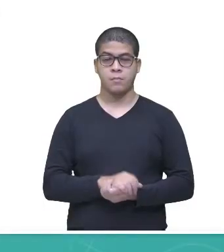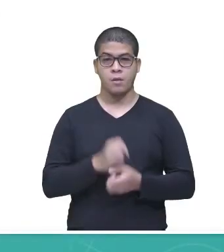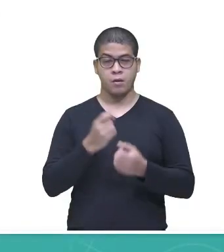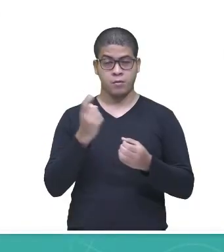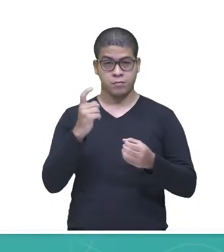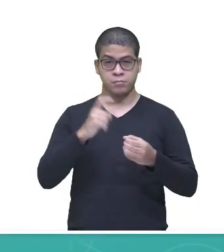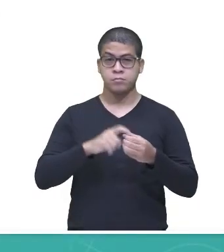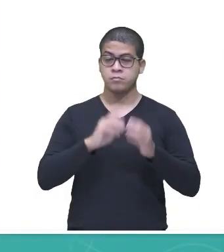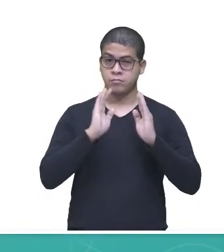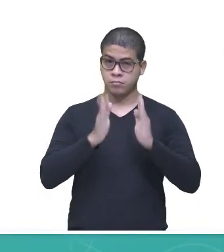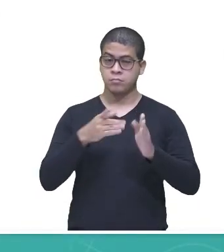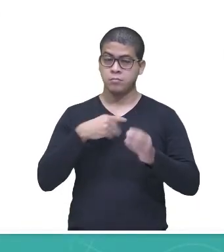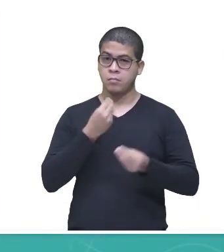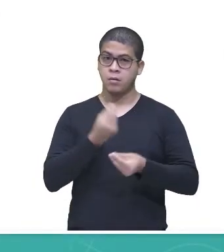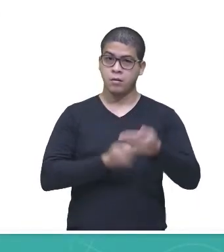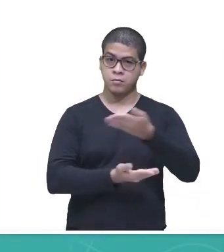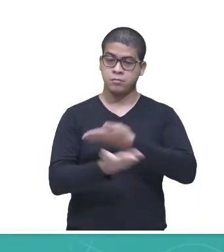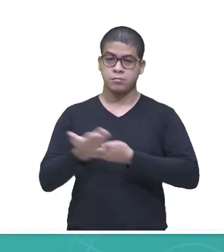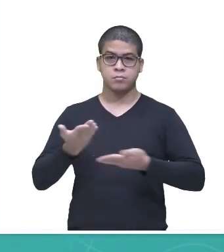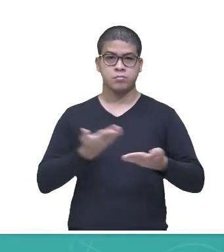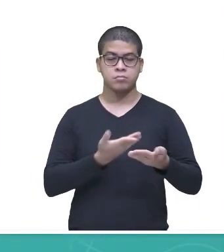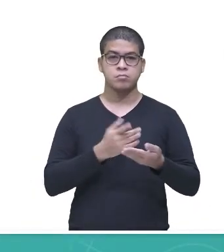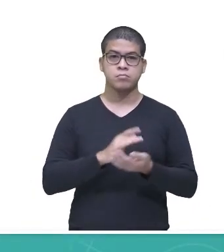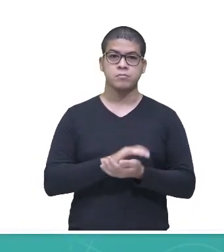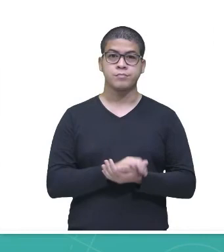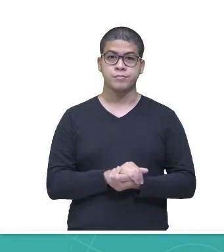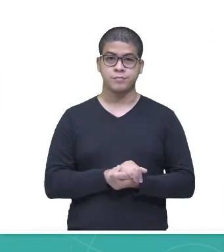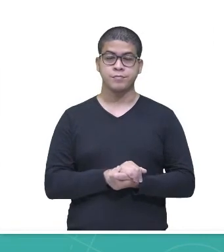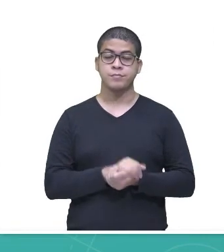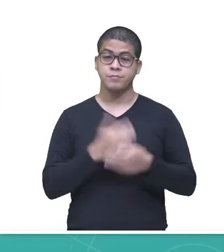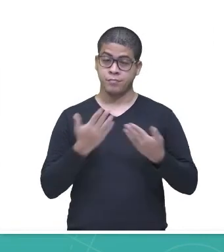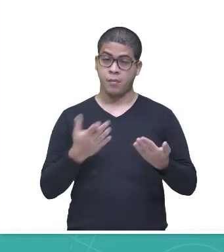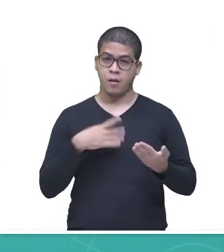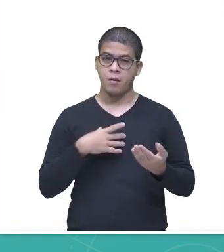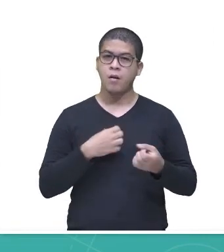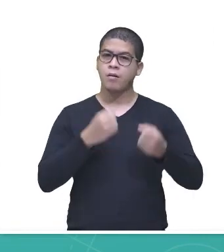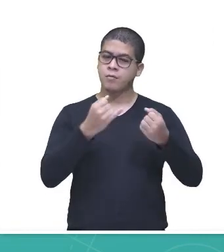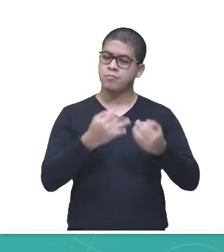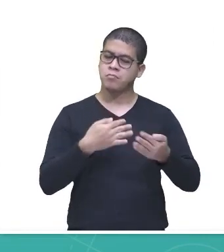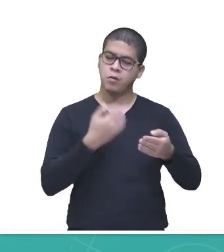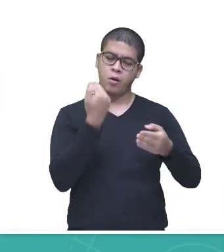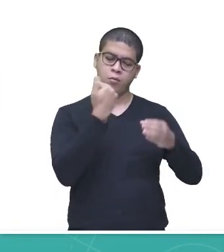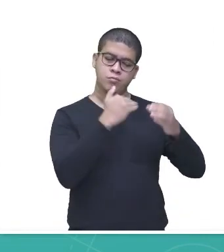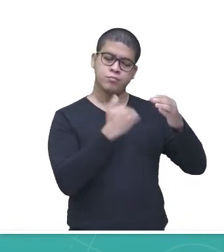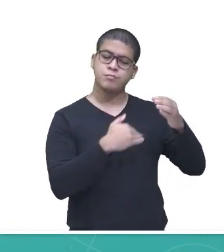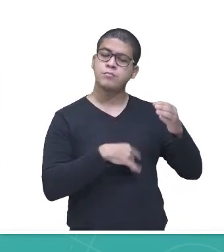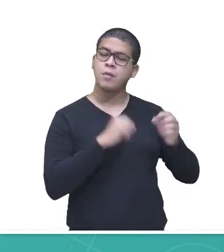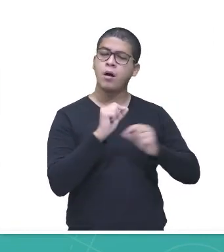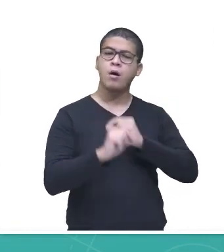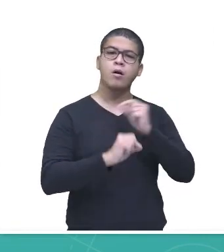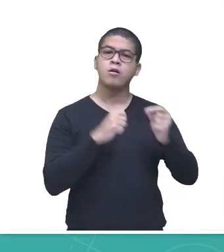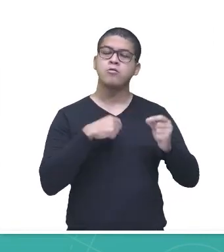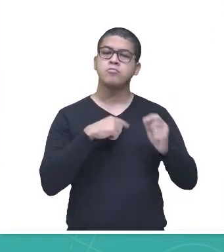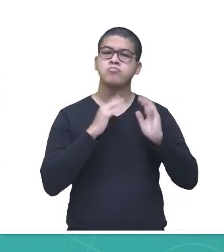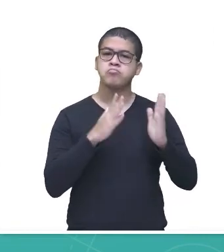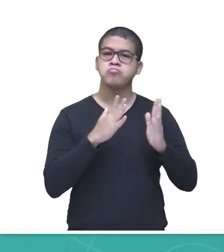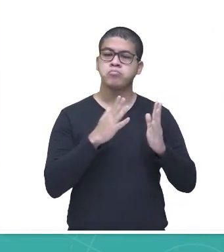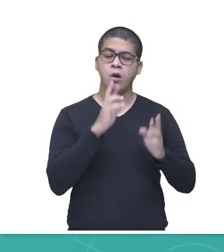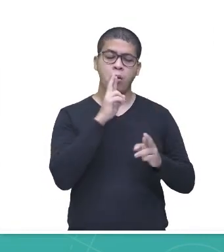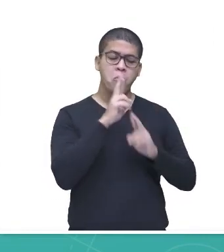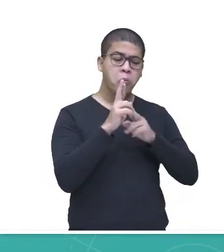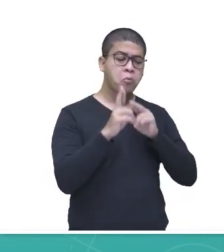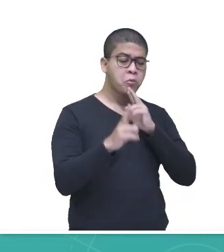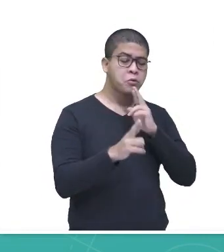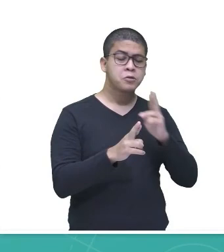Voltamos agora com o momento da nossa interatividade. Então vamos participar aí no chat para compartilhar as nossas